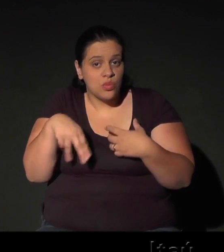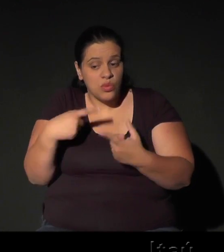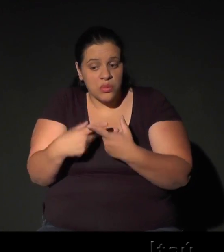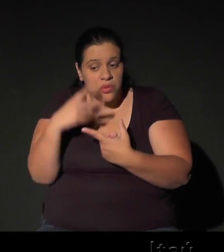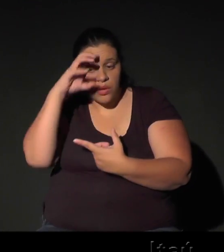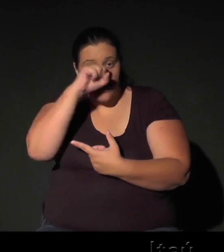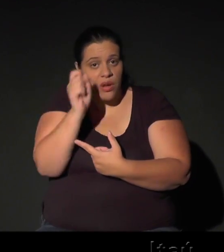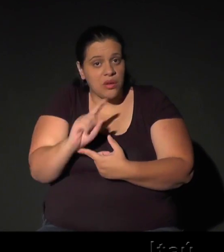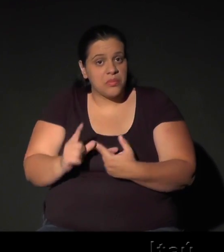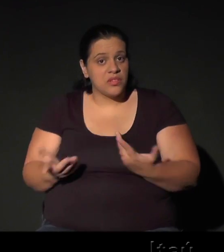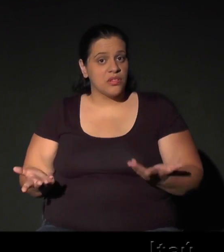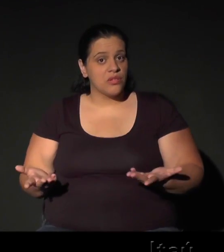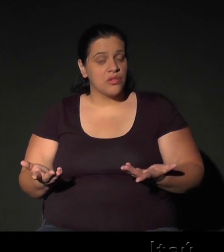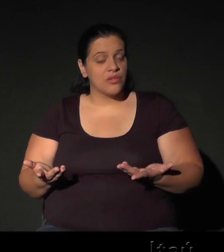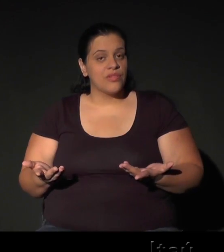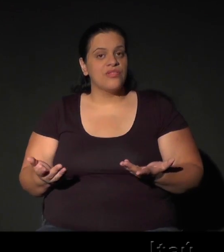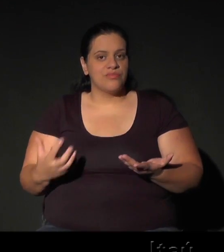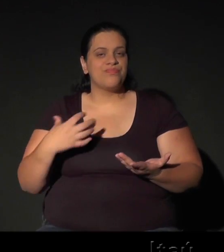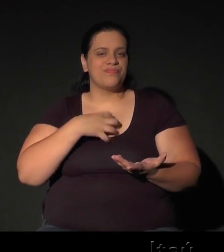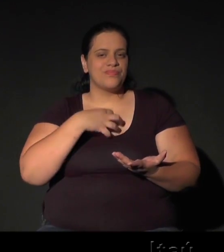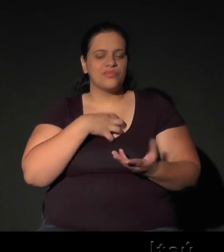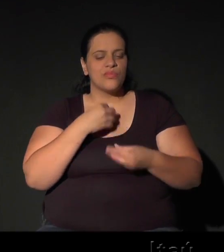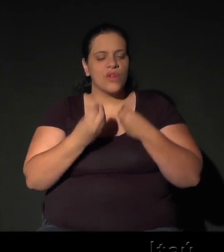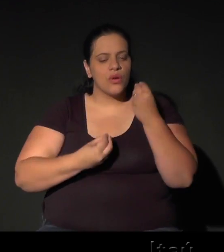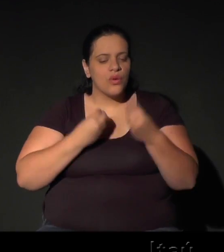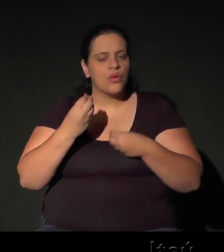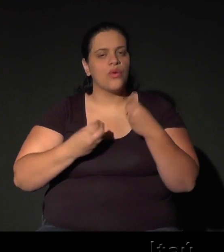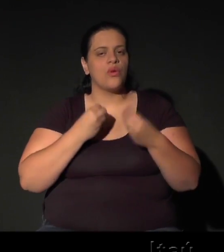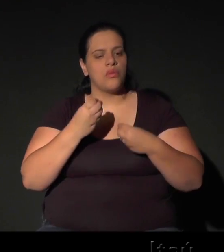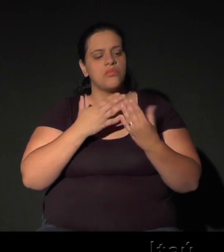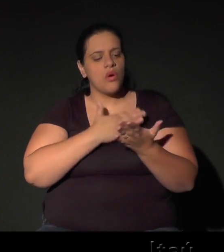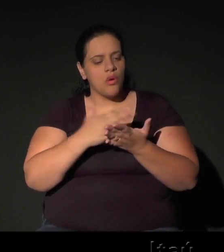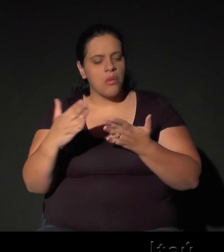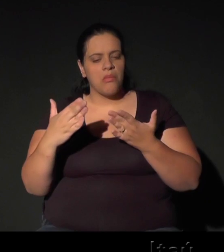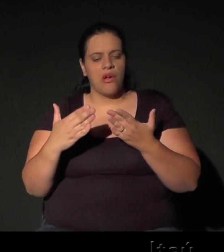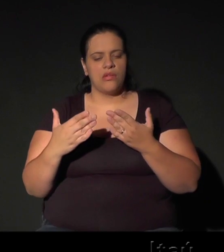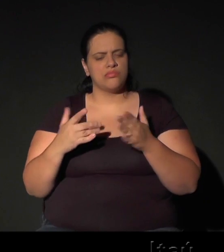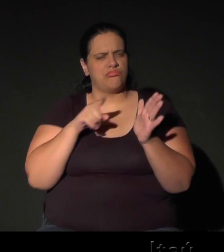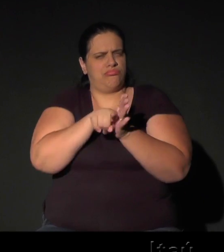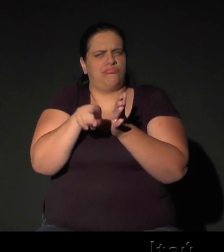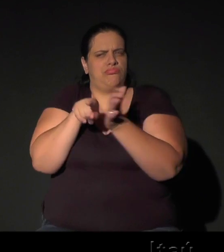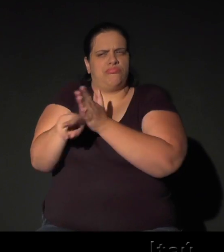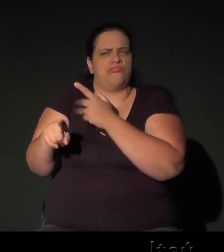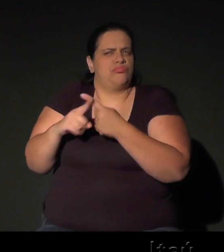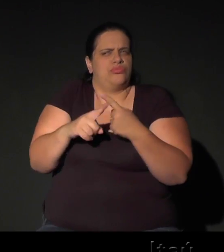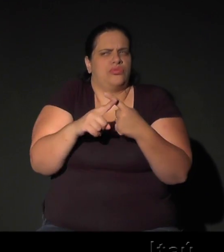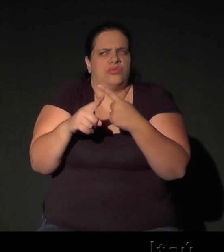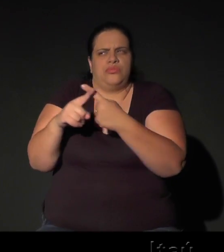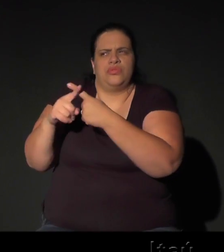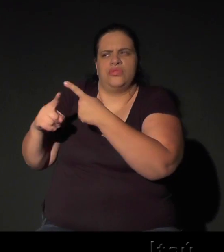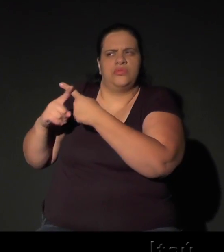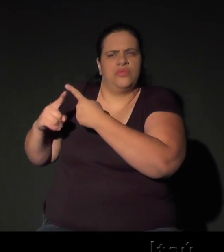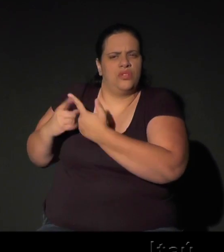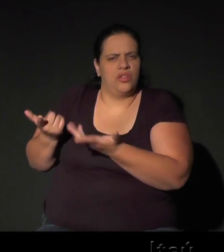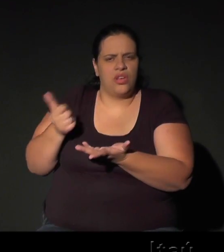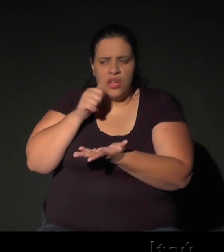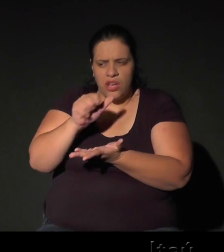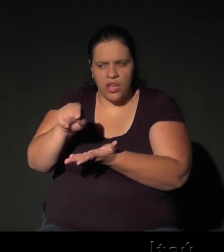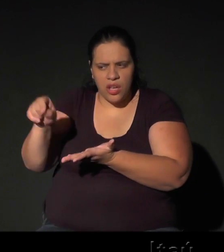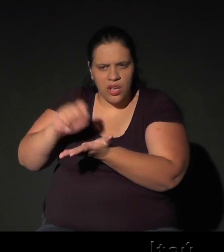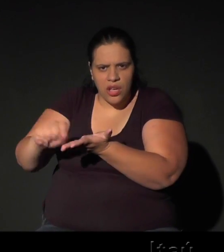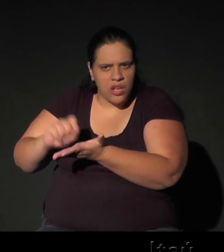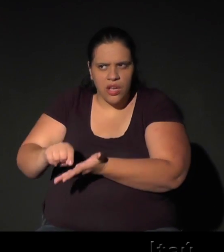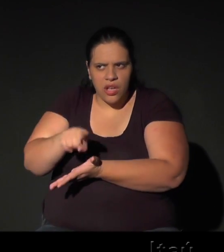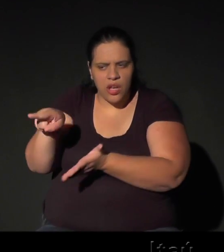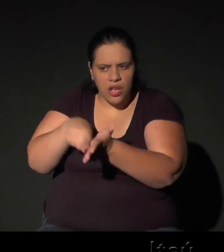aprendeu isso né então é como que a gente começa a contestar isso por que as autoras não